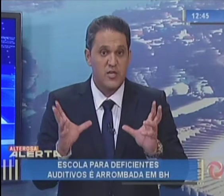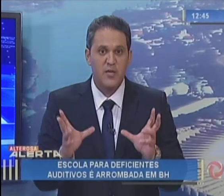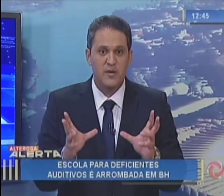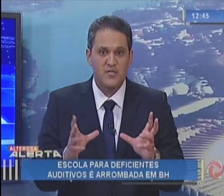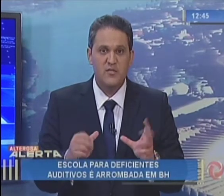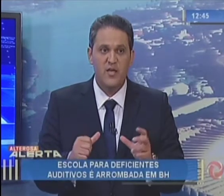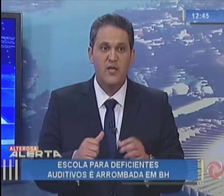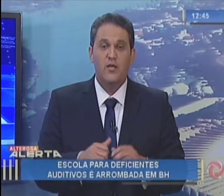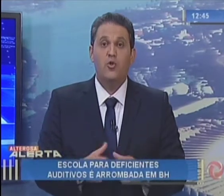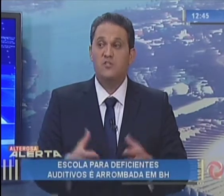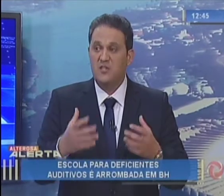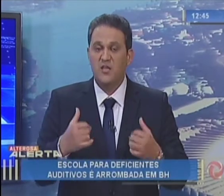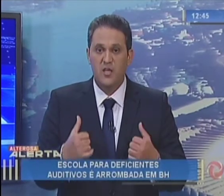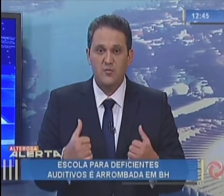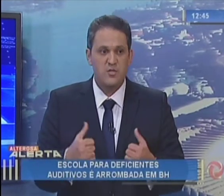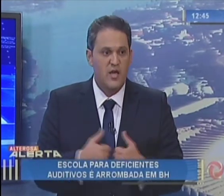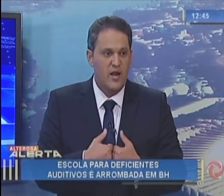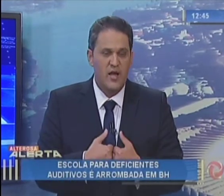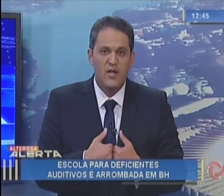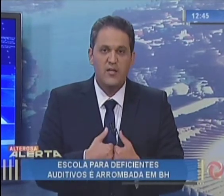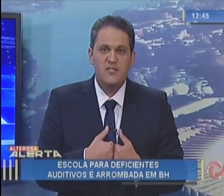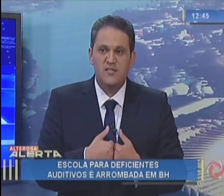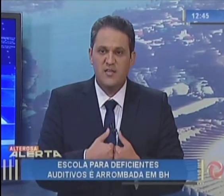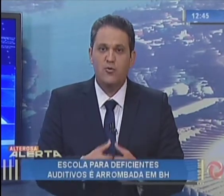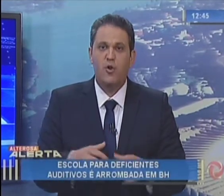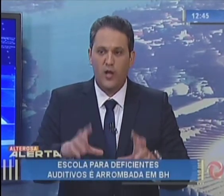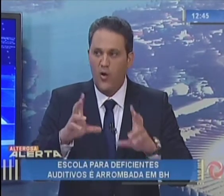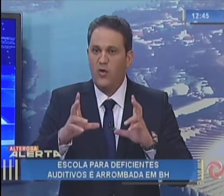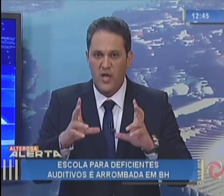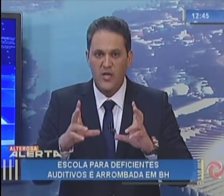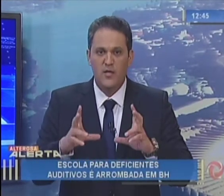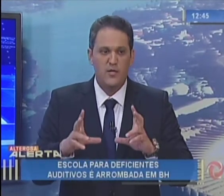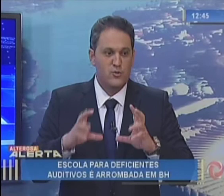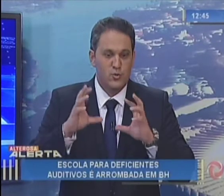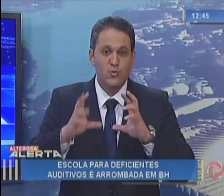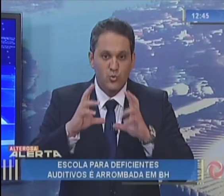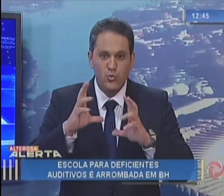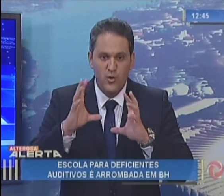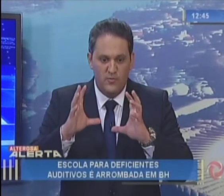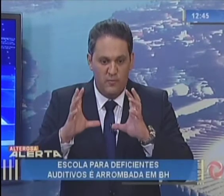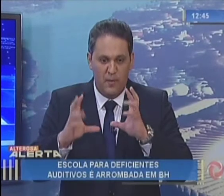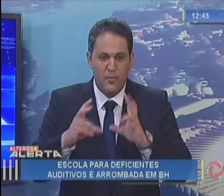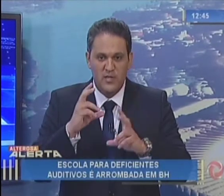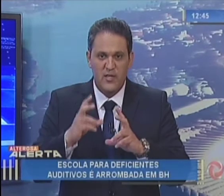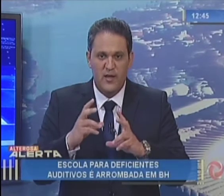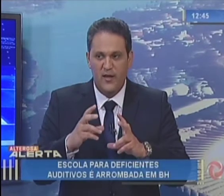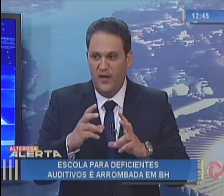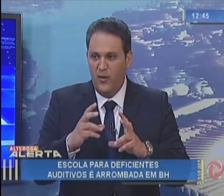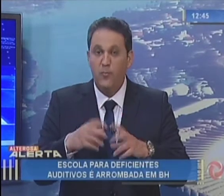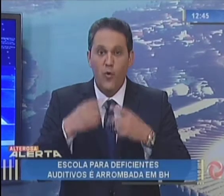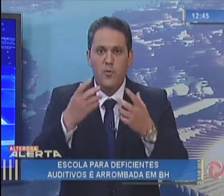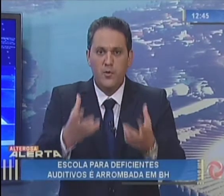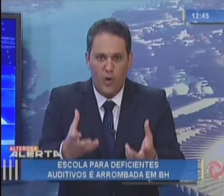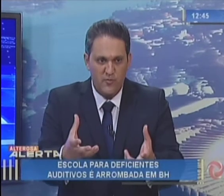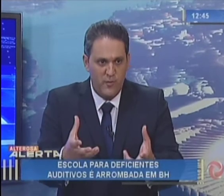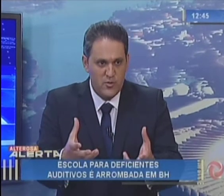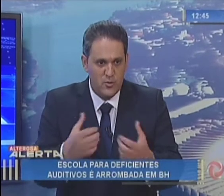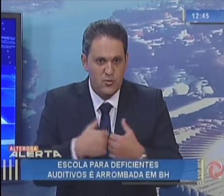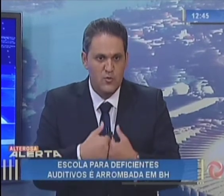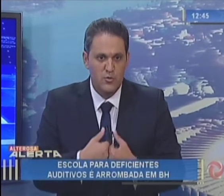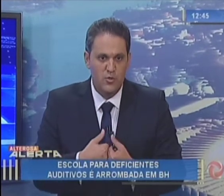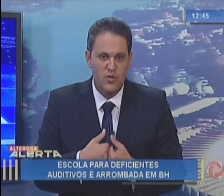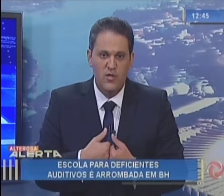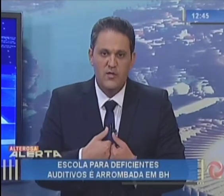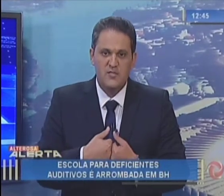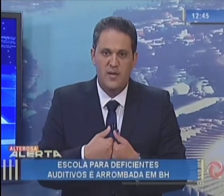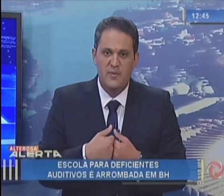leitura de libras, nós entendemos que era necessário colocar alguém junto para poder o público, obviamente,